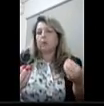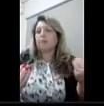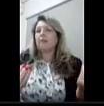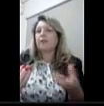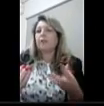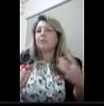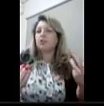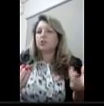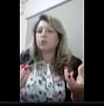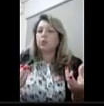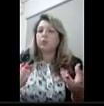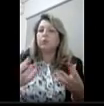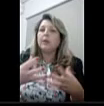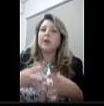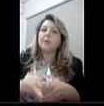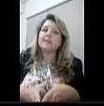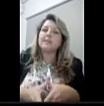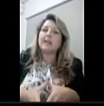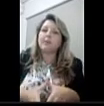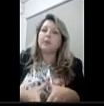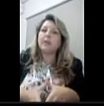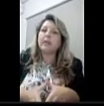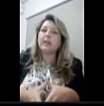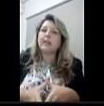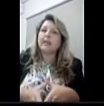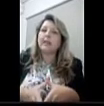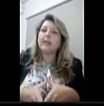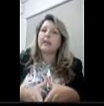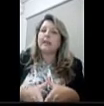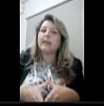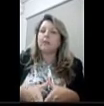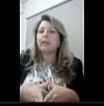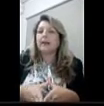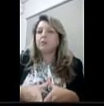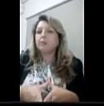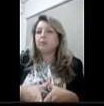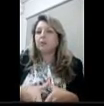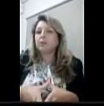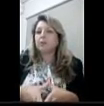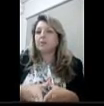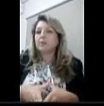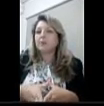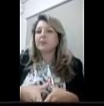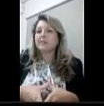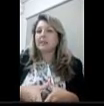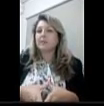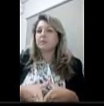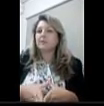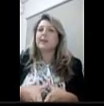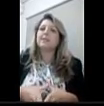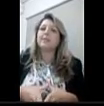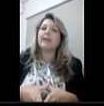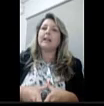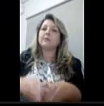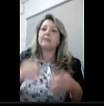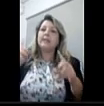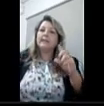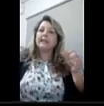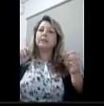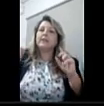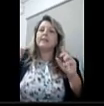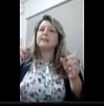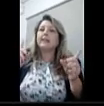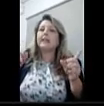como uma forma de estudo, por exemplo, eu faço muito com os meus pacientes, os mais velhos,